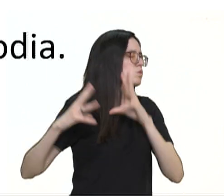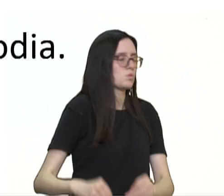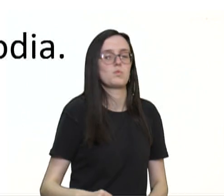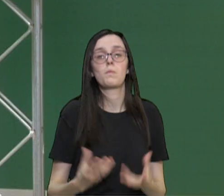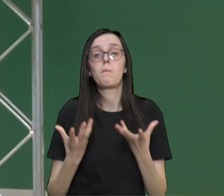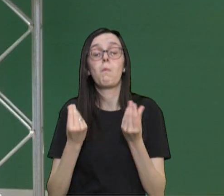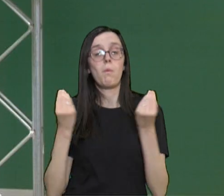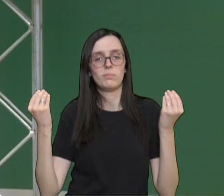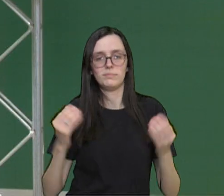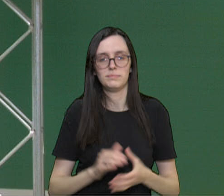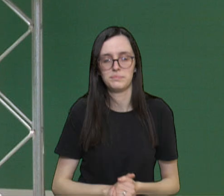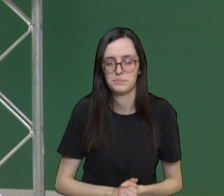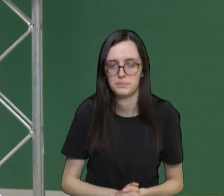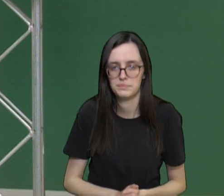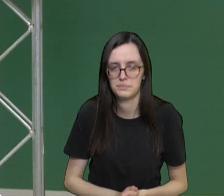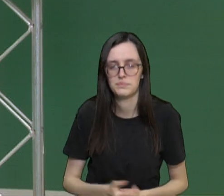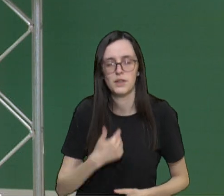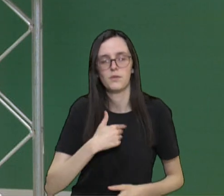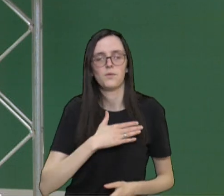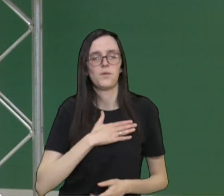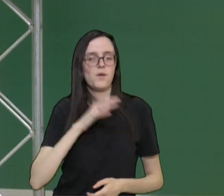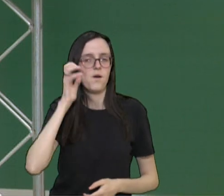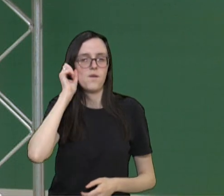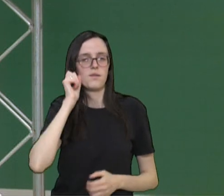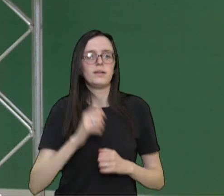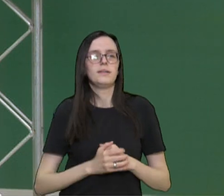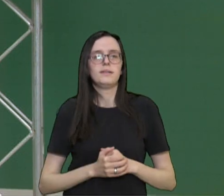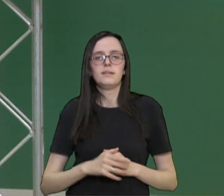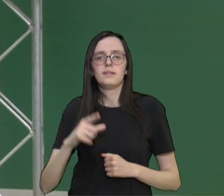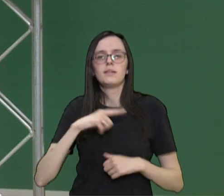muito. Música, elementos formais. O timbre,